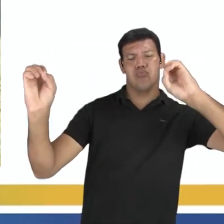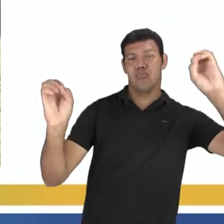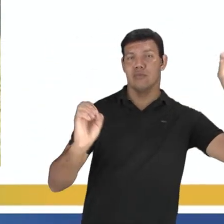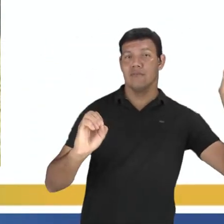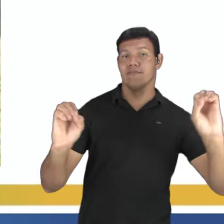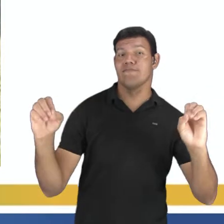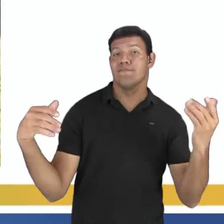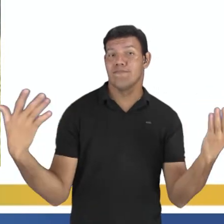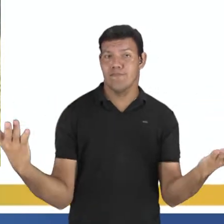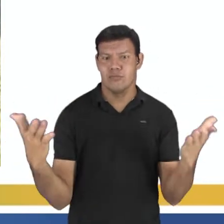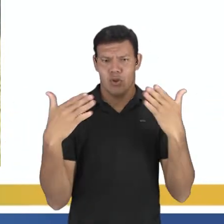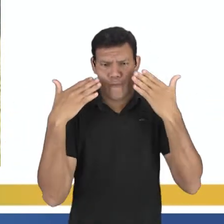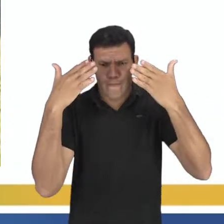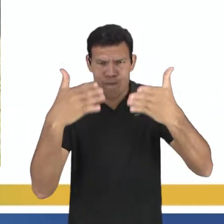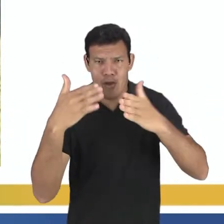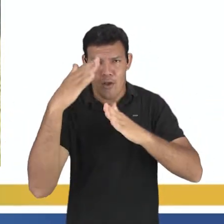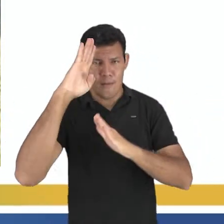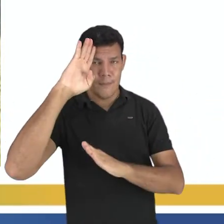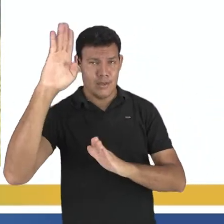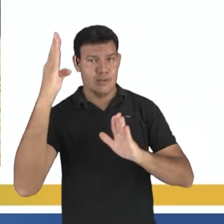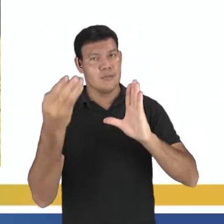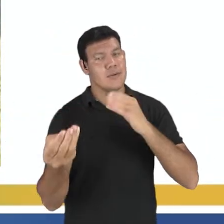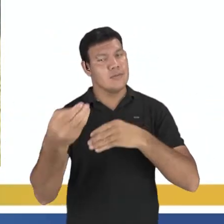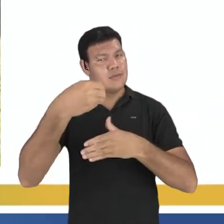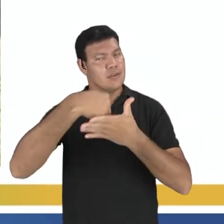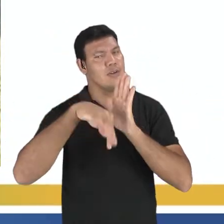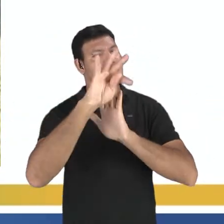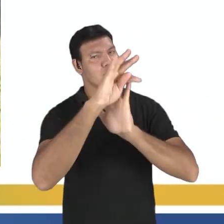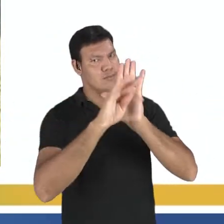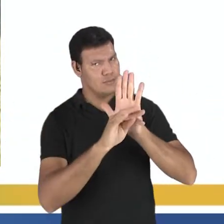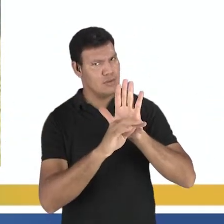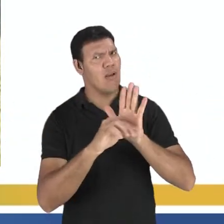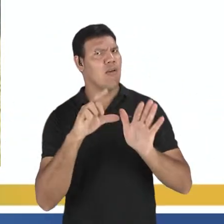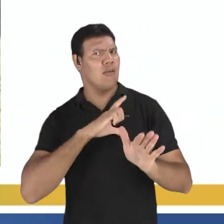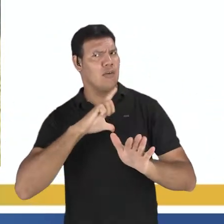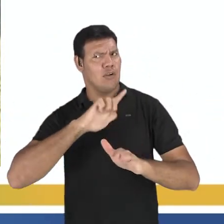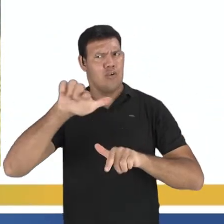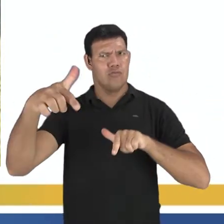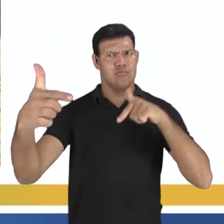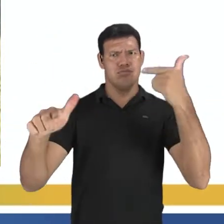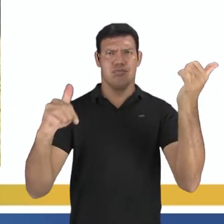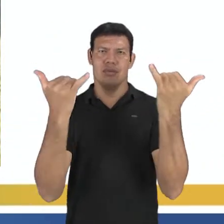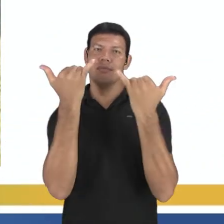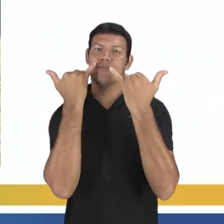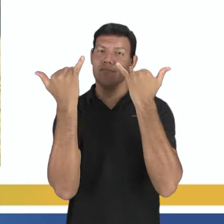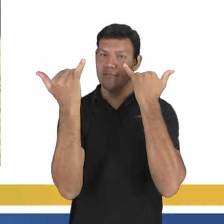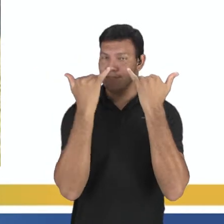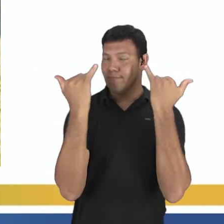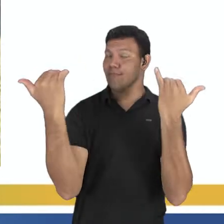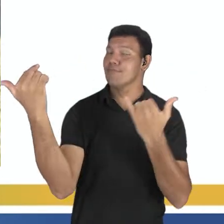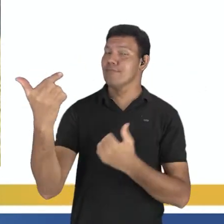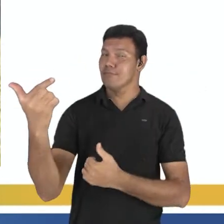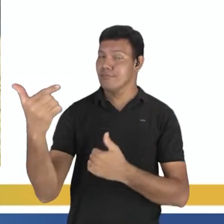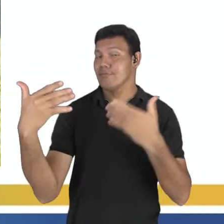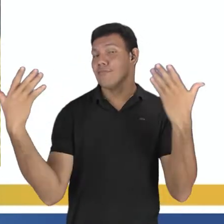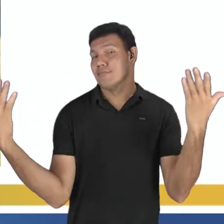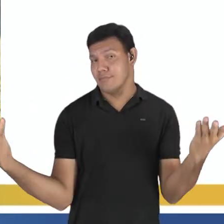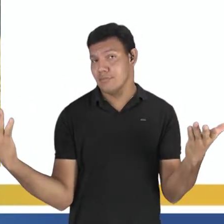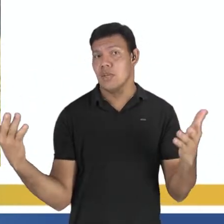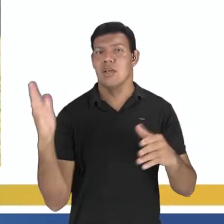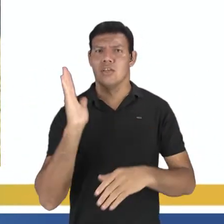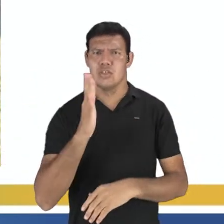texto. Mas nós temos outras ideias que chamamos de ideias secundárias, como nós já tínhamos falado